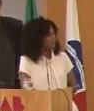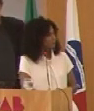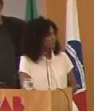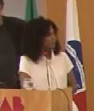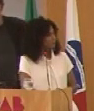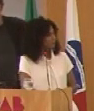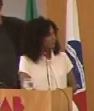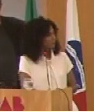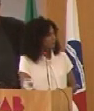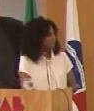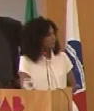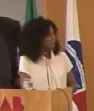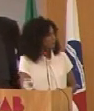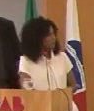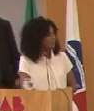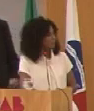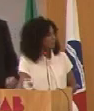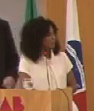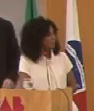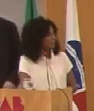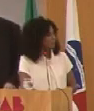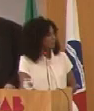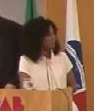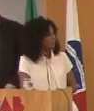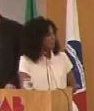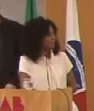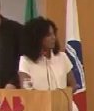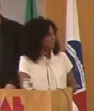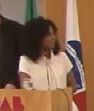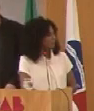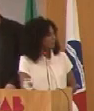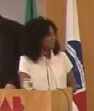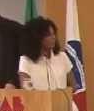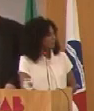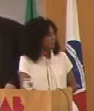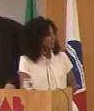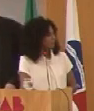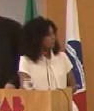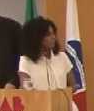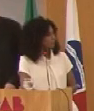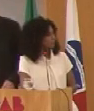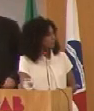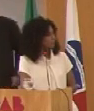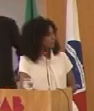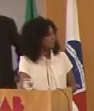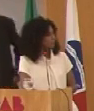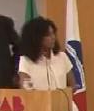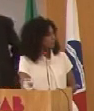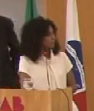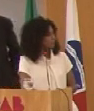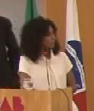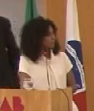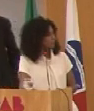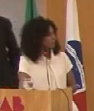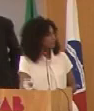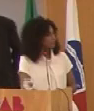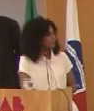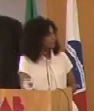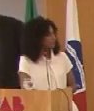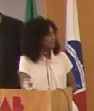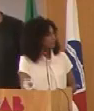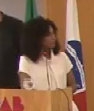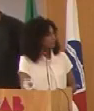agressões verbais e os impedimentos ao exercício da profissão aumentaram em 100%. Os